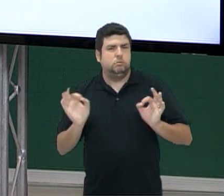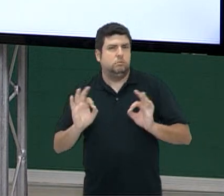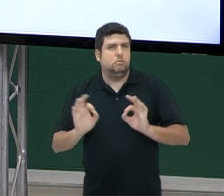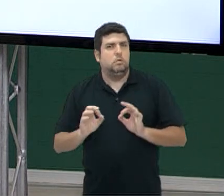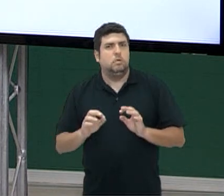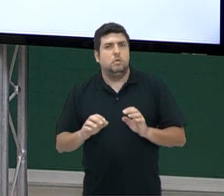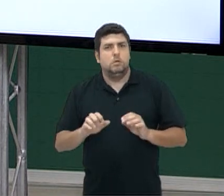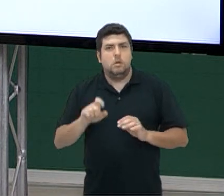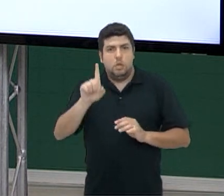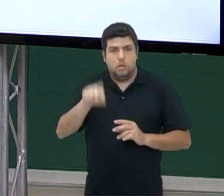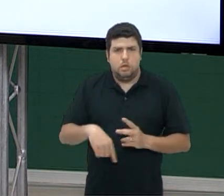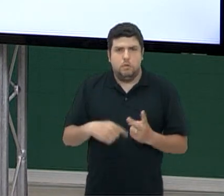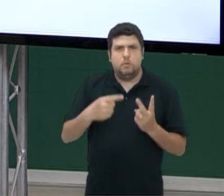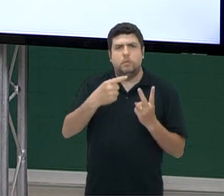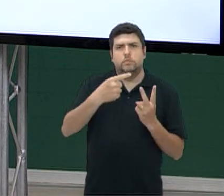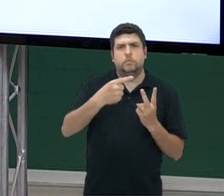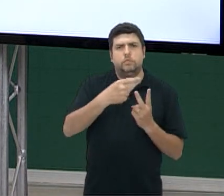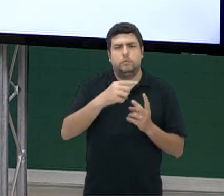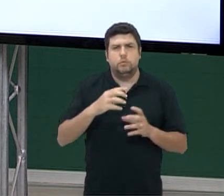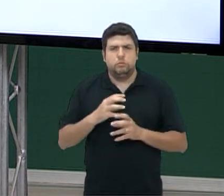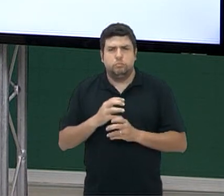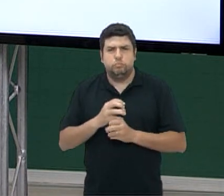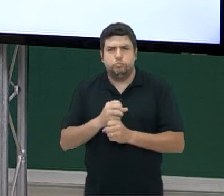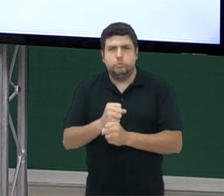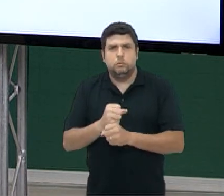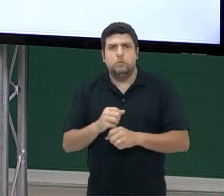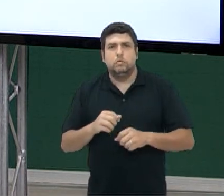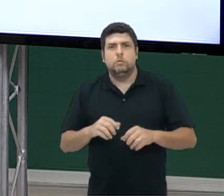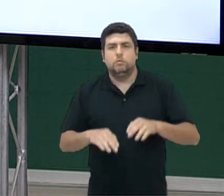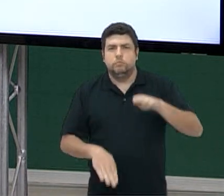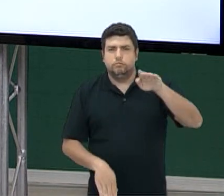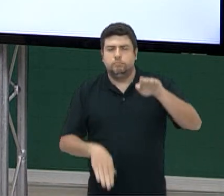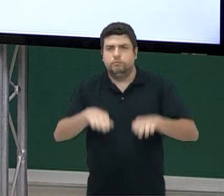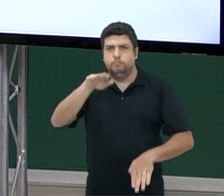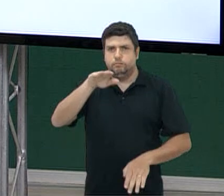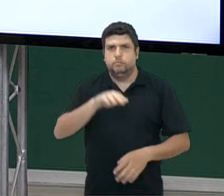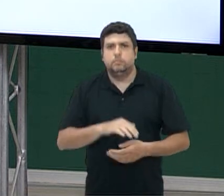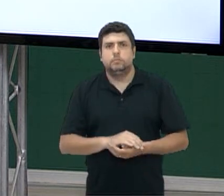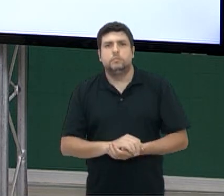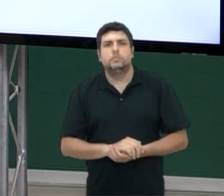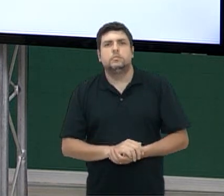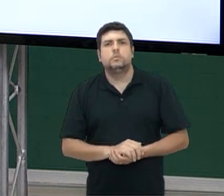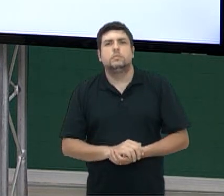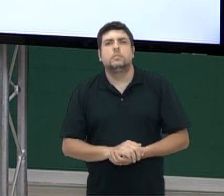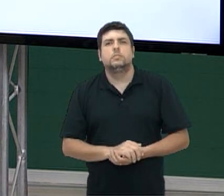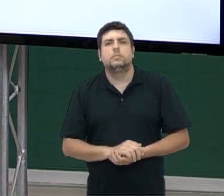dessa grandeza chamada quantidade de movimento, certo? Bem, vamos lá.